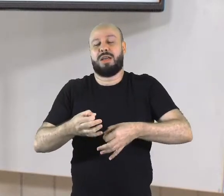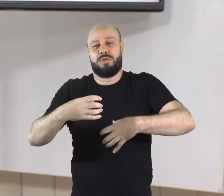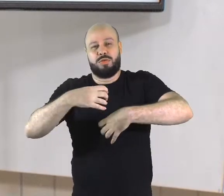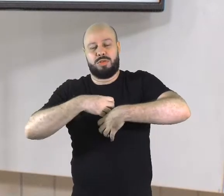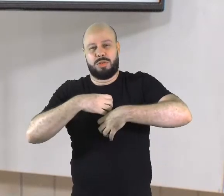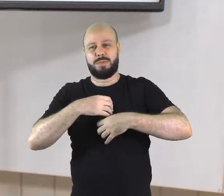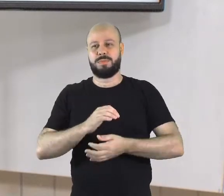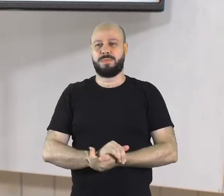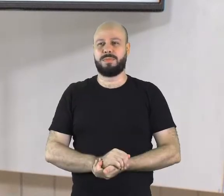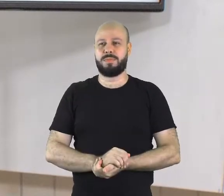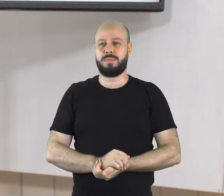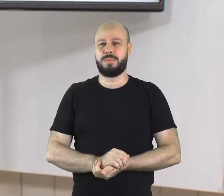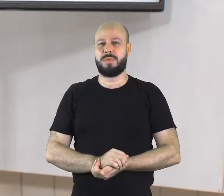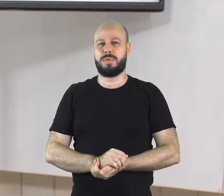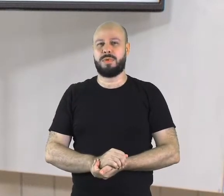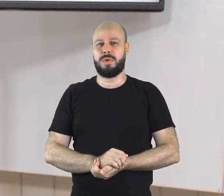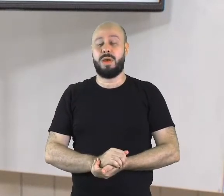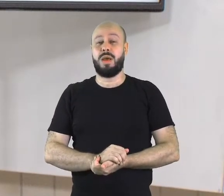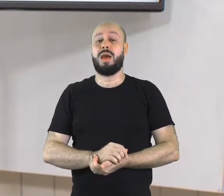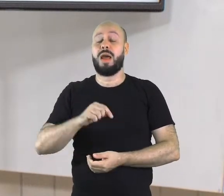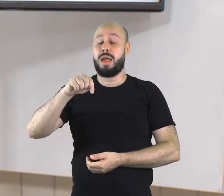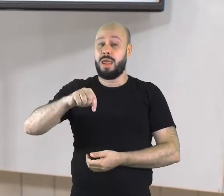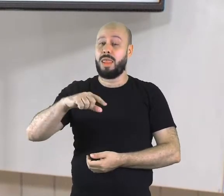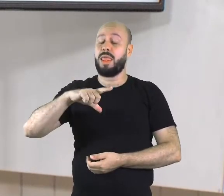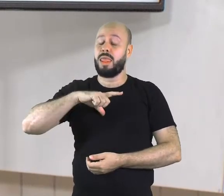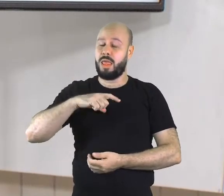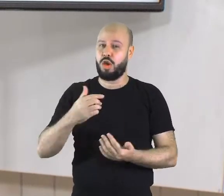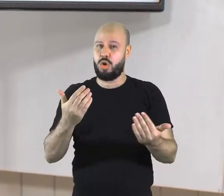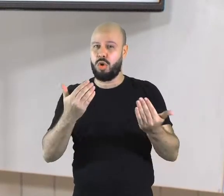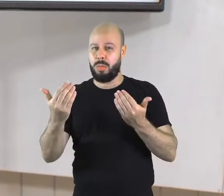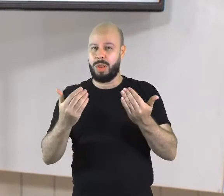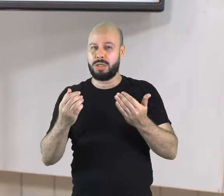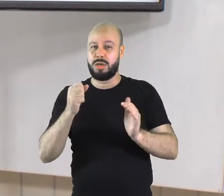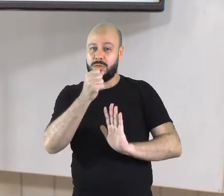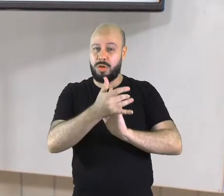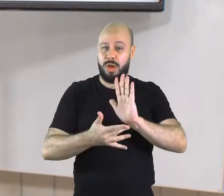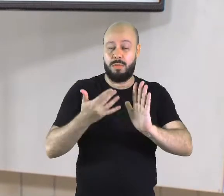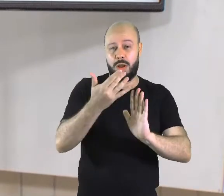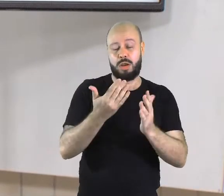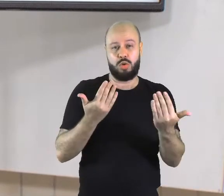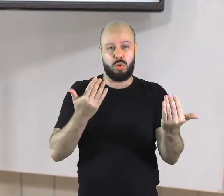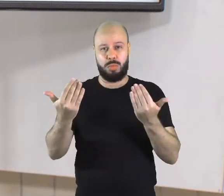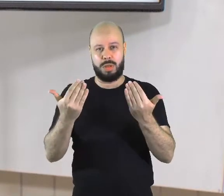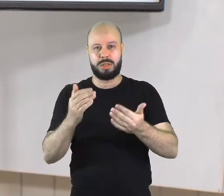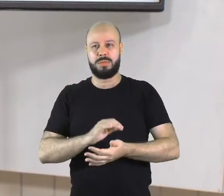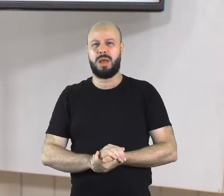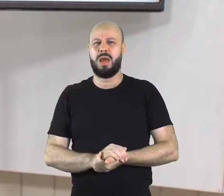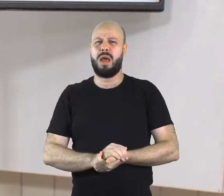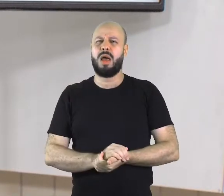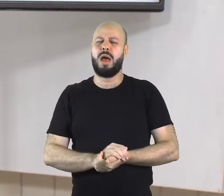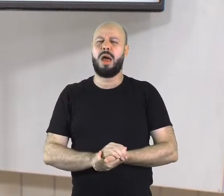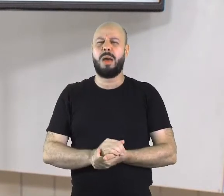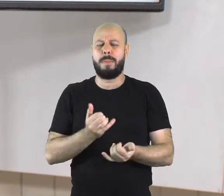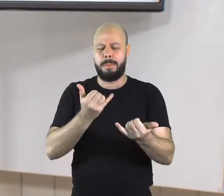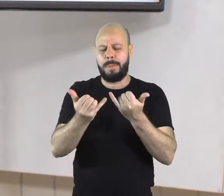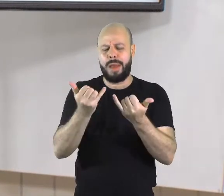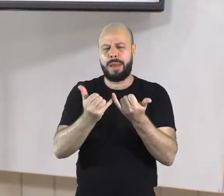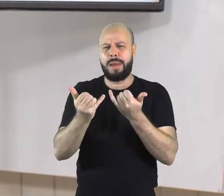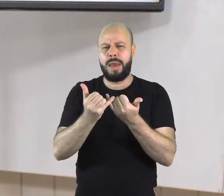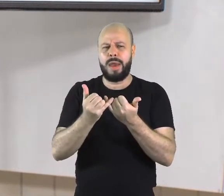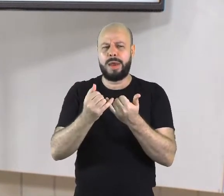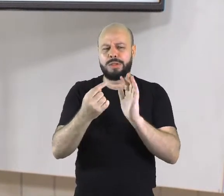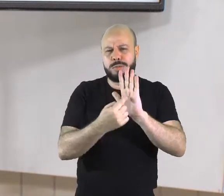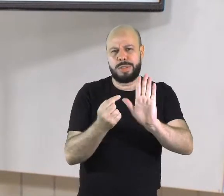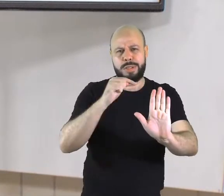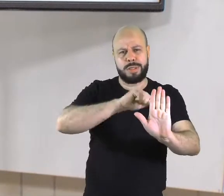E aqui nós temos uma comparação, uma figura de linguagem chamada comparação. A comparação se parece com a metáfora, mas o